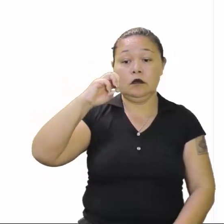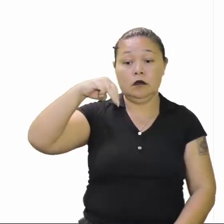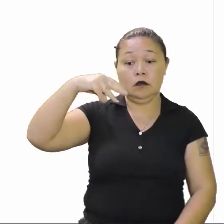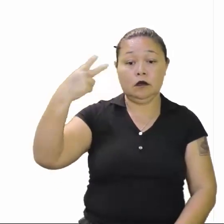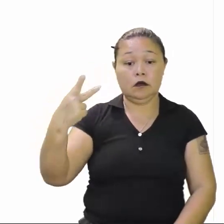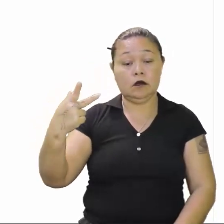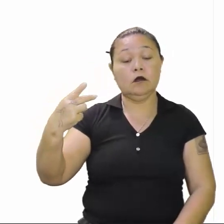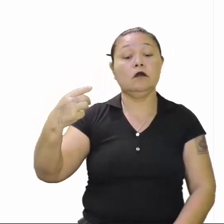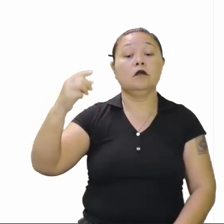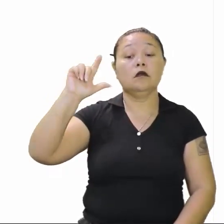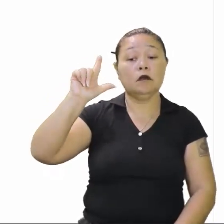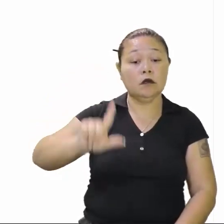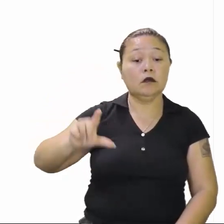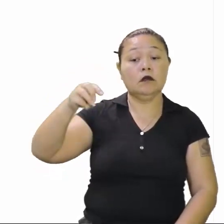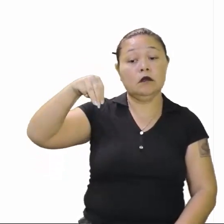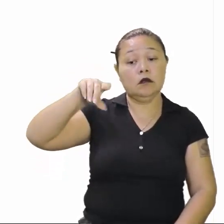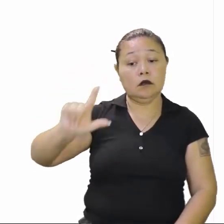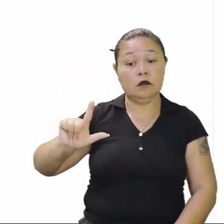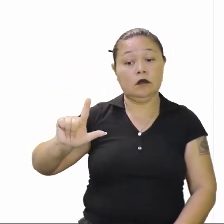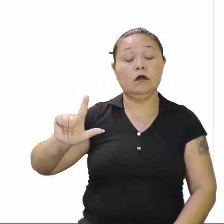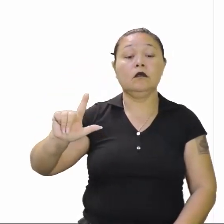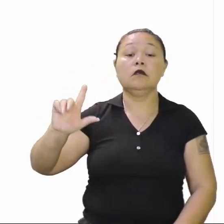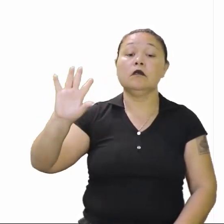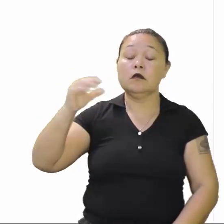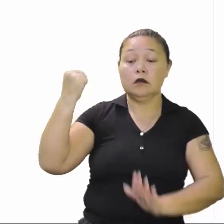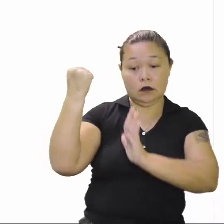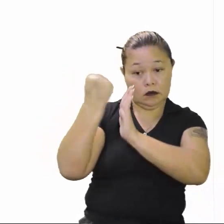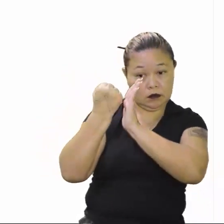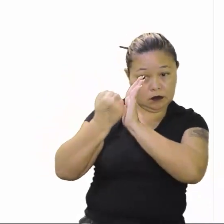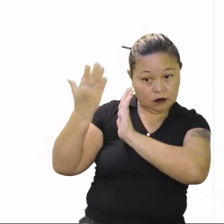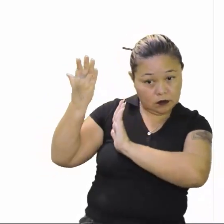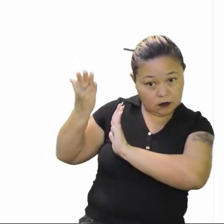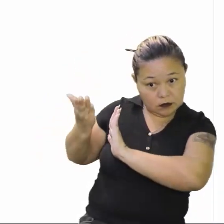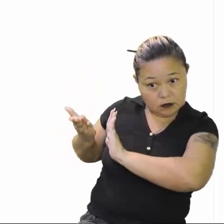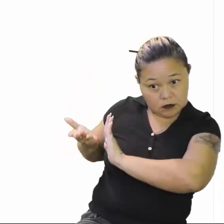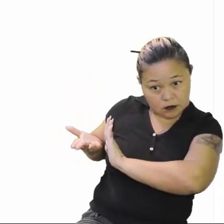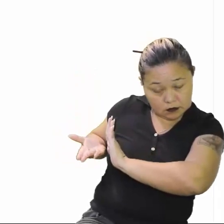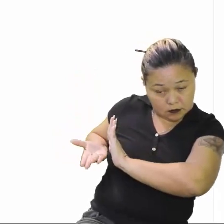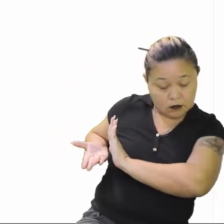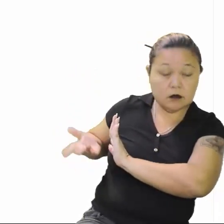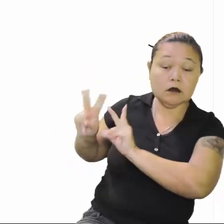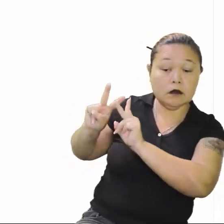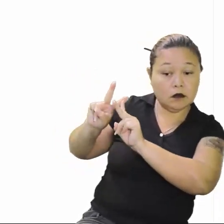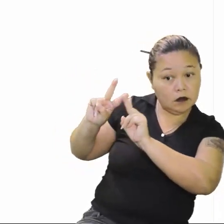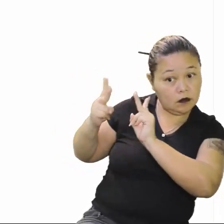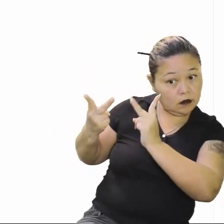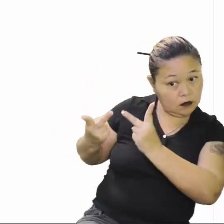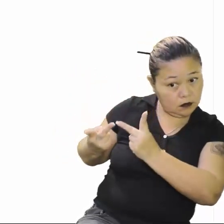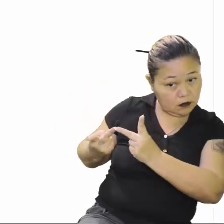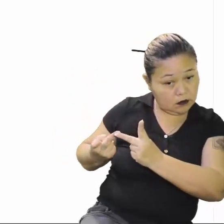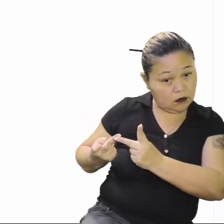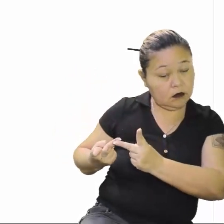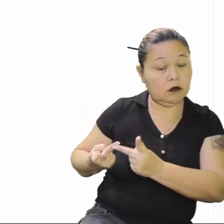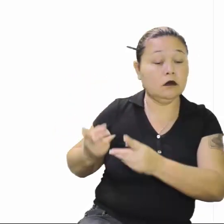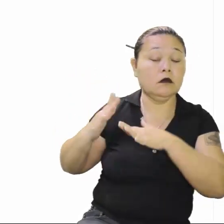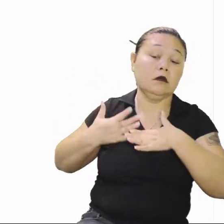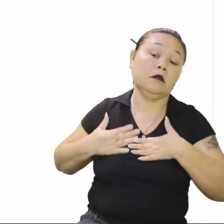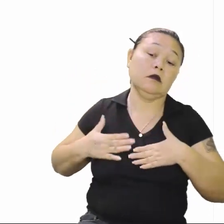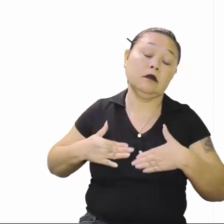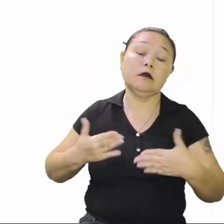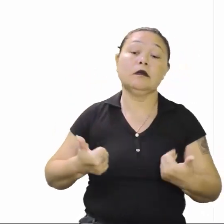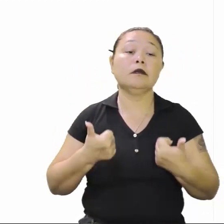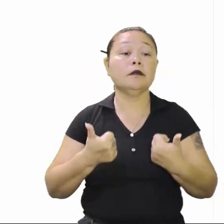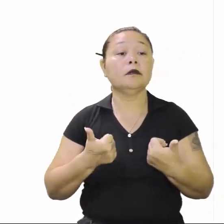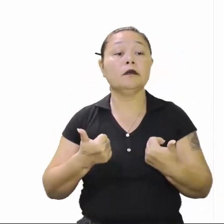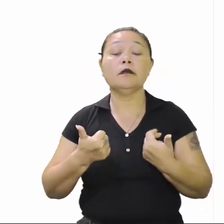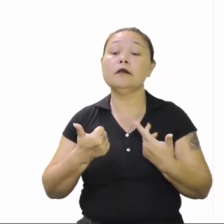centímetro cúbico, litro e mililitro, cujos símbolos metro cúbico. Então, vocês estão vendo aí tudo tranquilamente. Valeu com